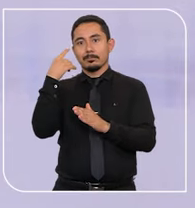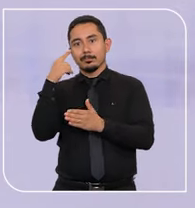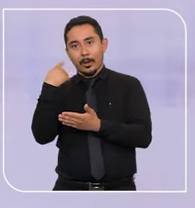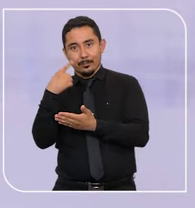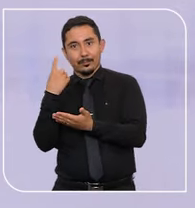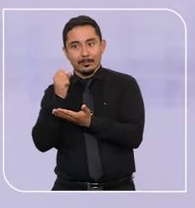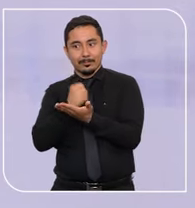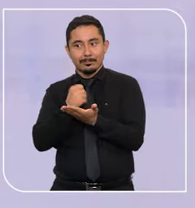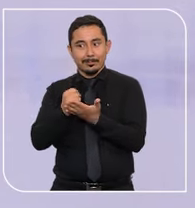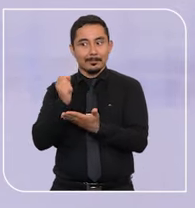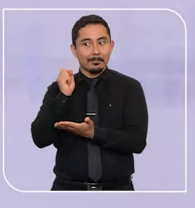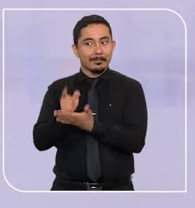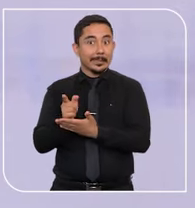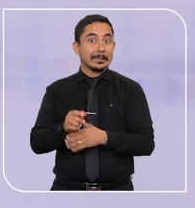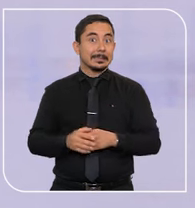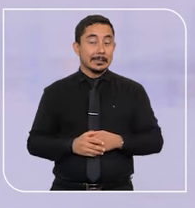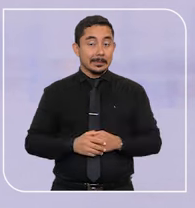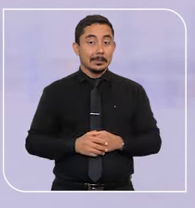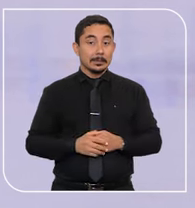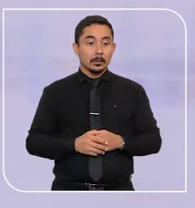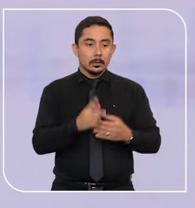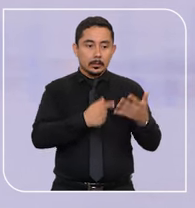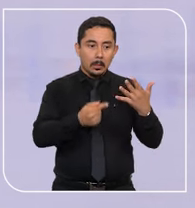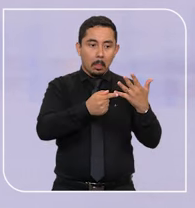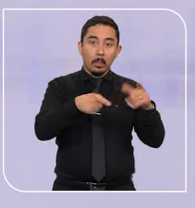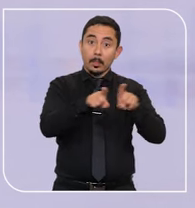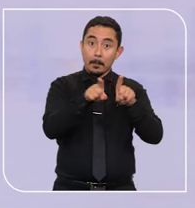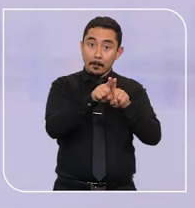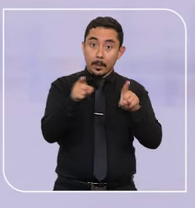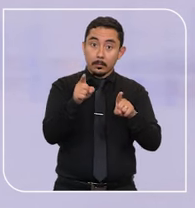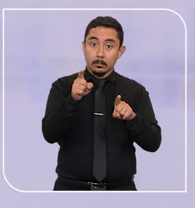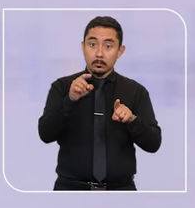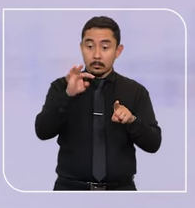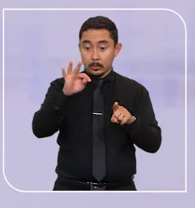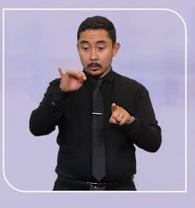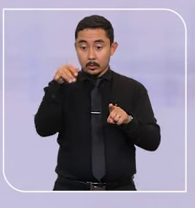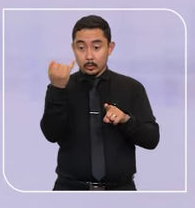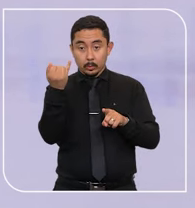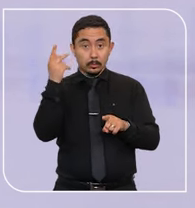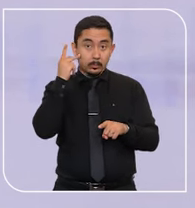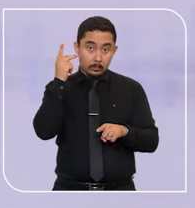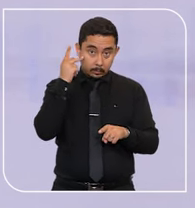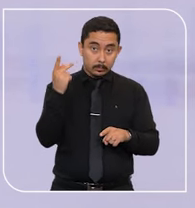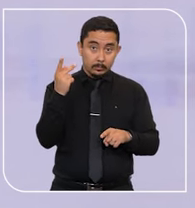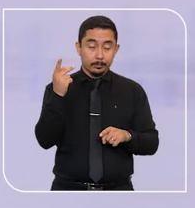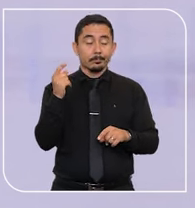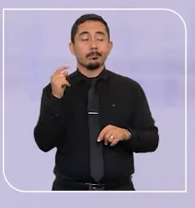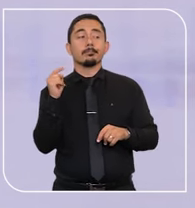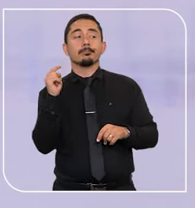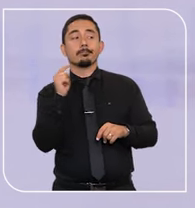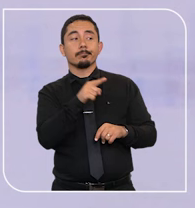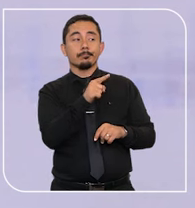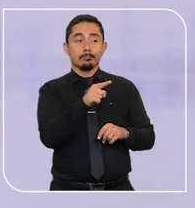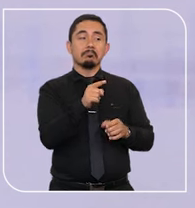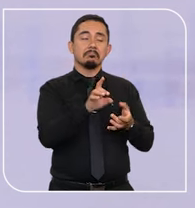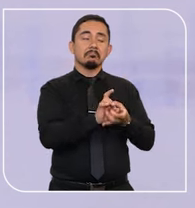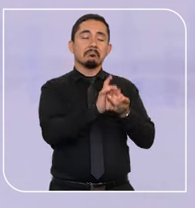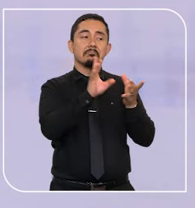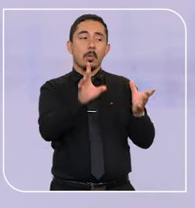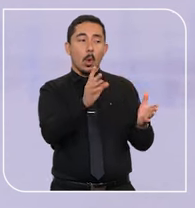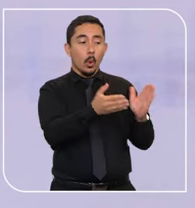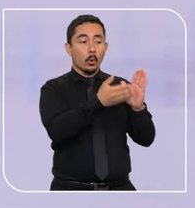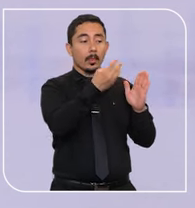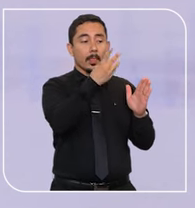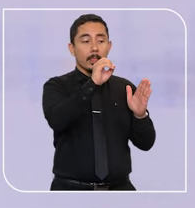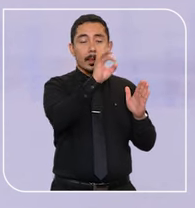honorários contratuais na primeira instância e no Tribunal de Justiça de São Paulo foi validada a penhora de 30% do